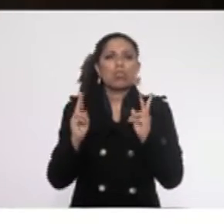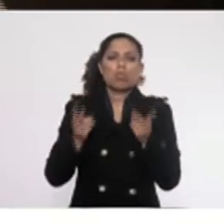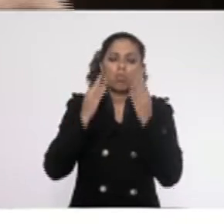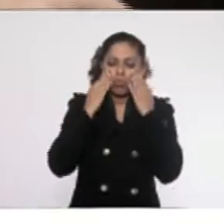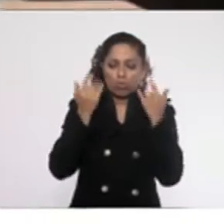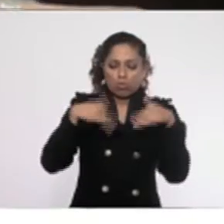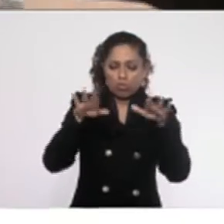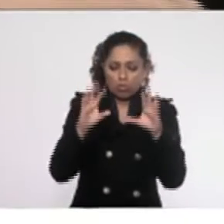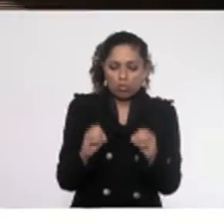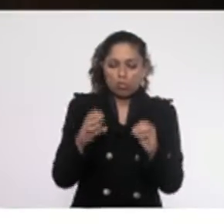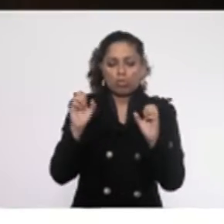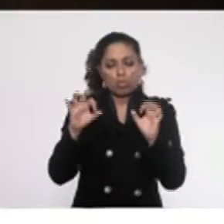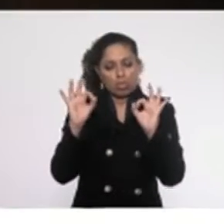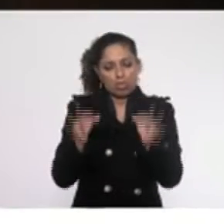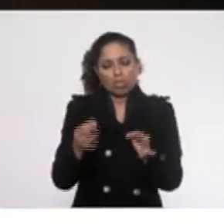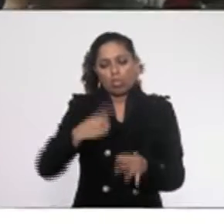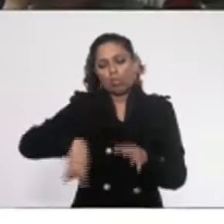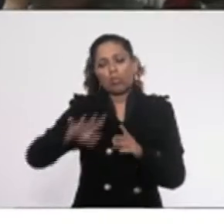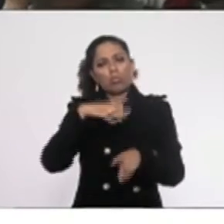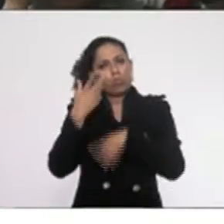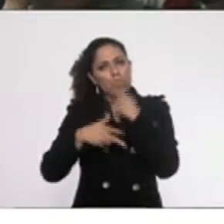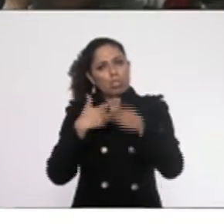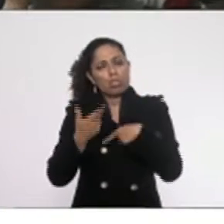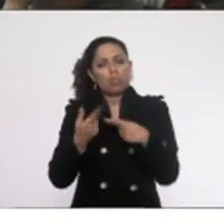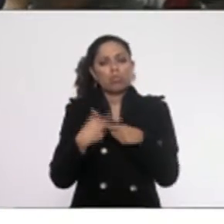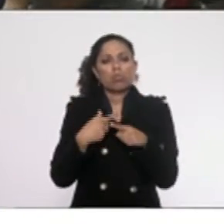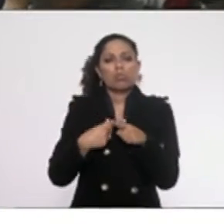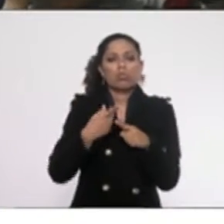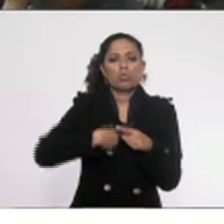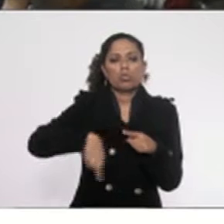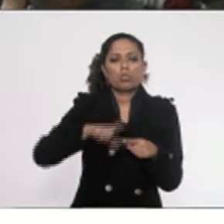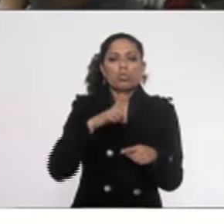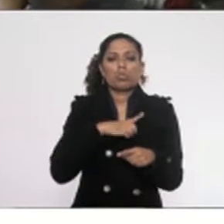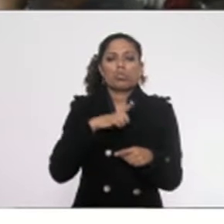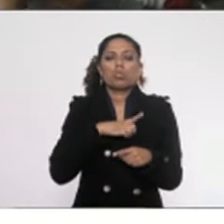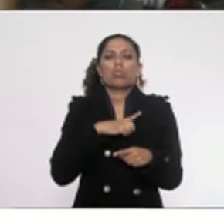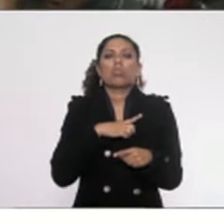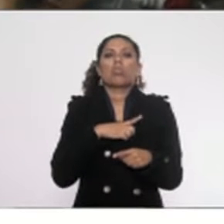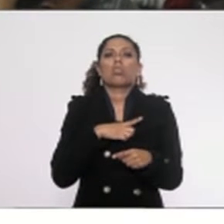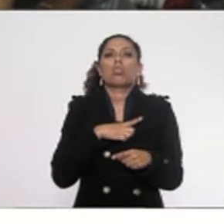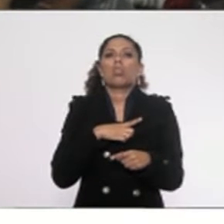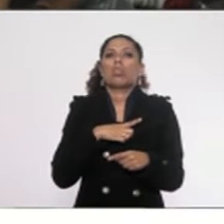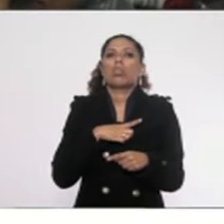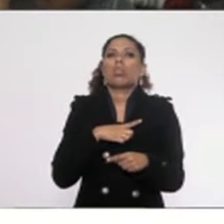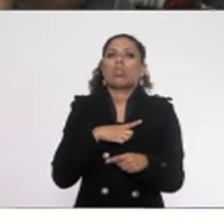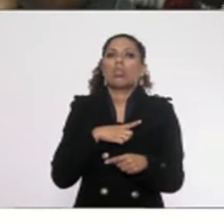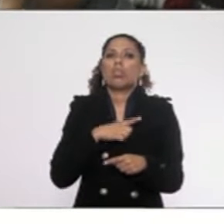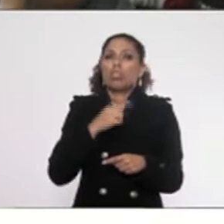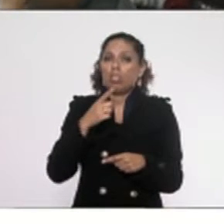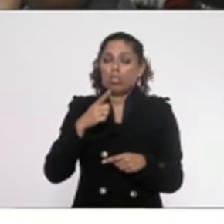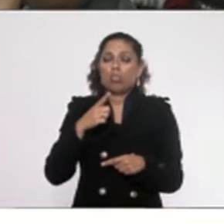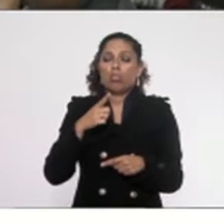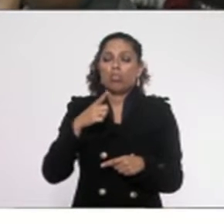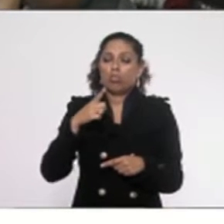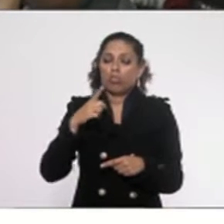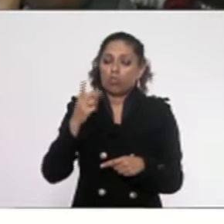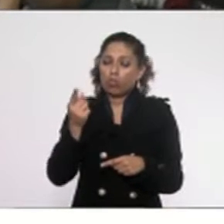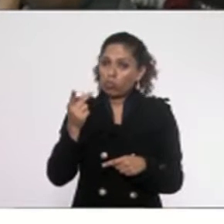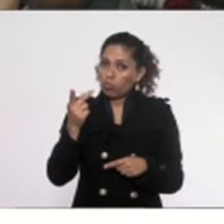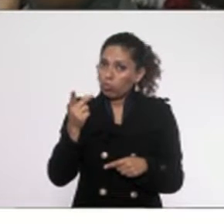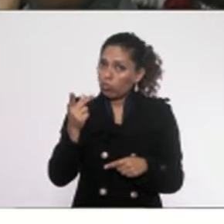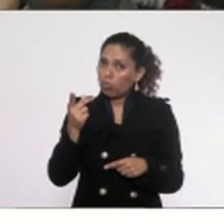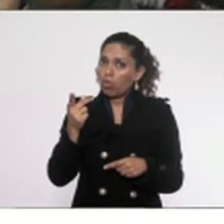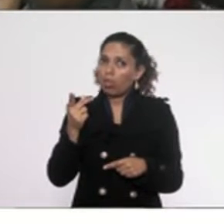maior... A nossa ponderação é que a gente tenha, no mínimo, o valor dos restos a pagar até o